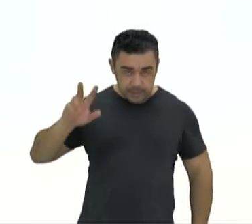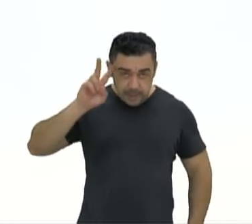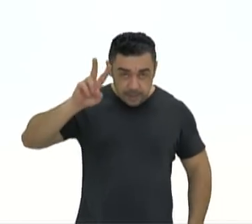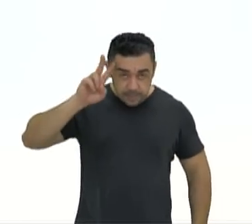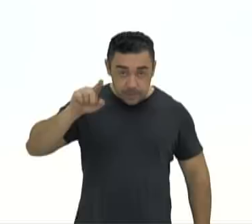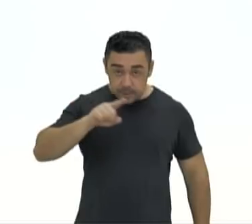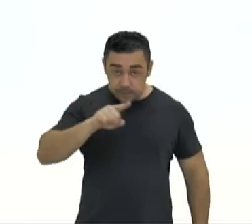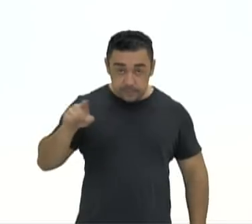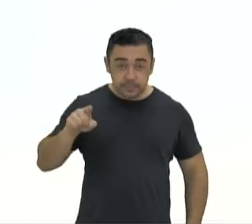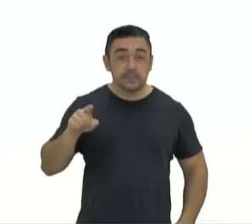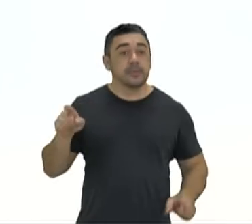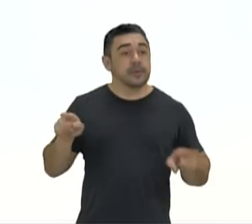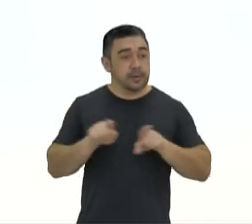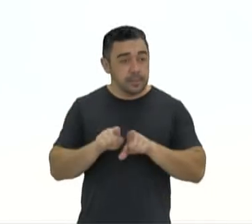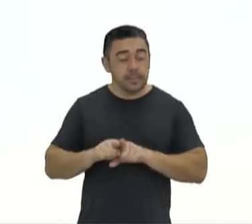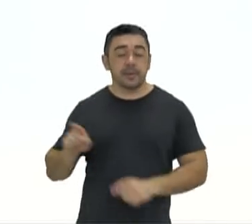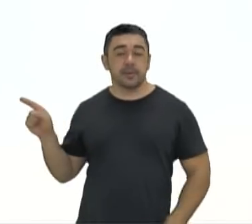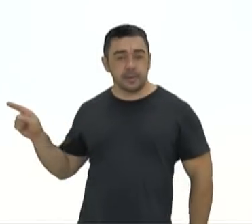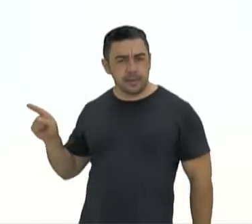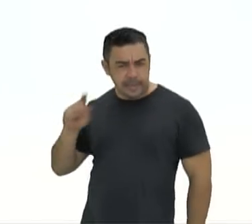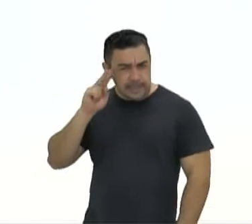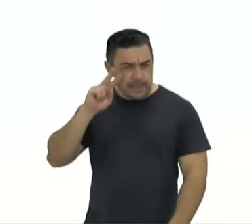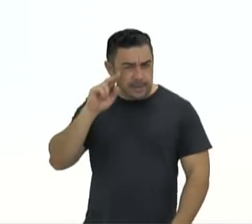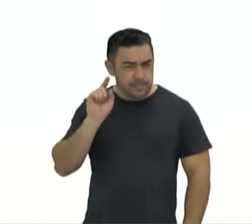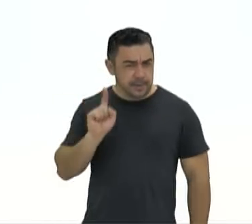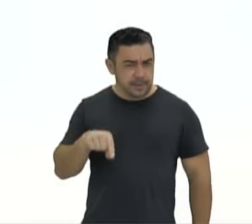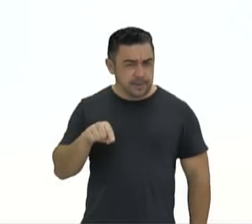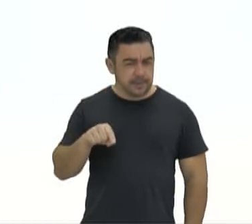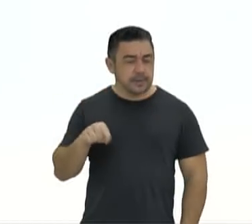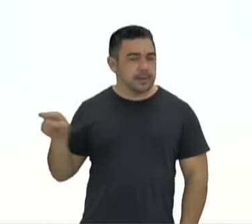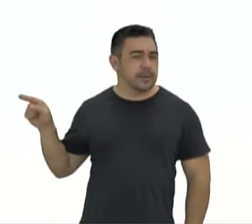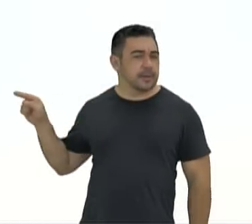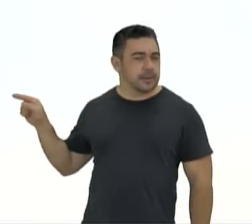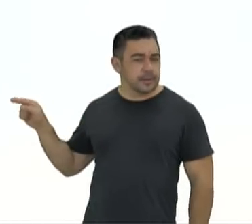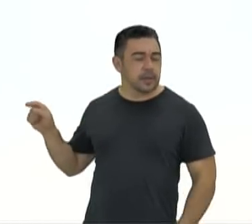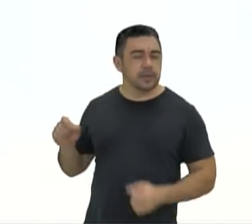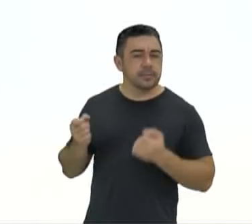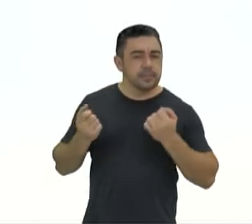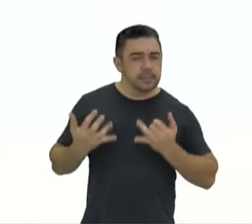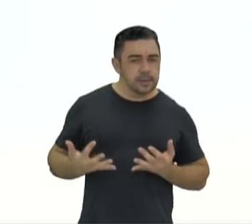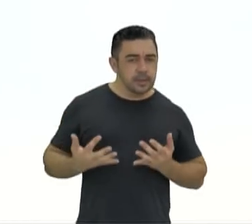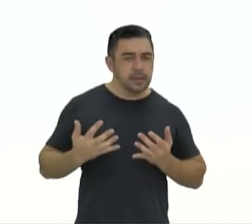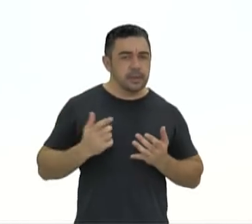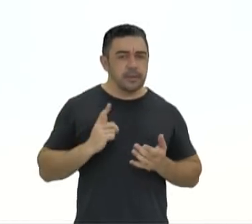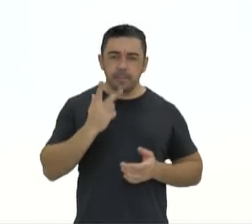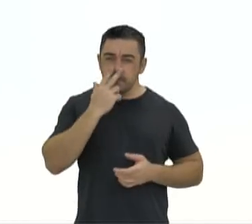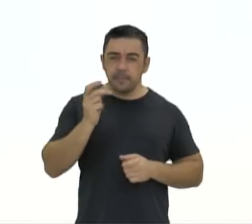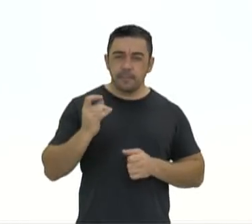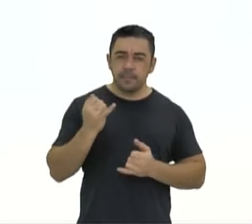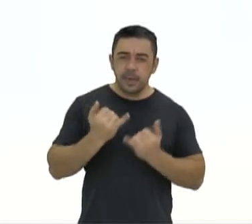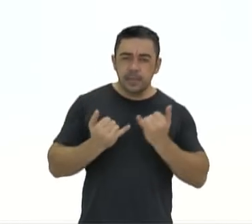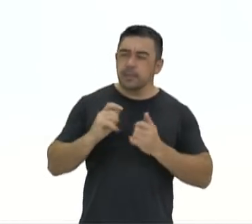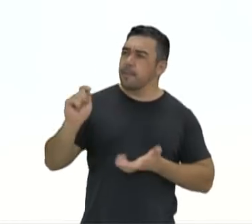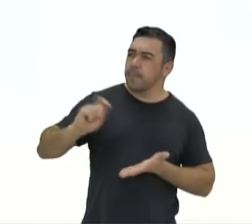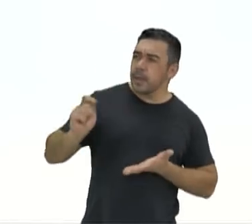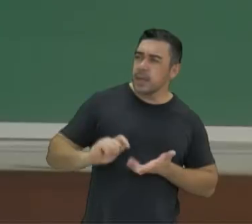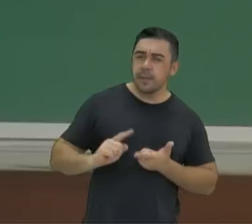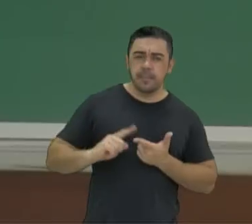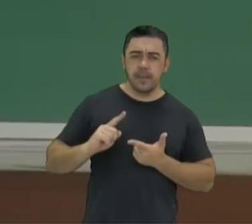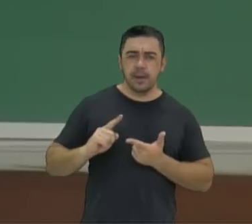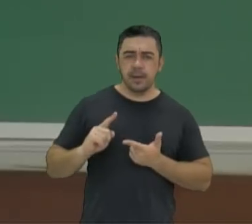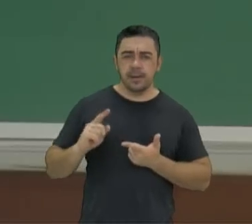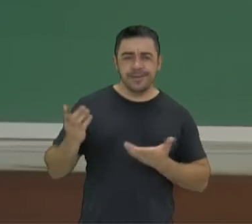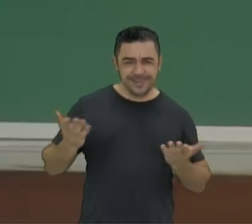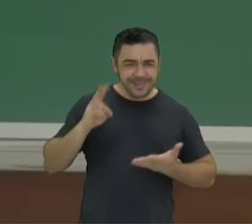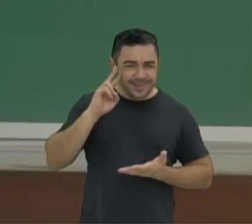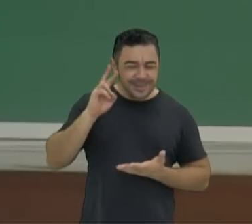Lembram disso? Aqui também, estão lembrada? Lembra que a gente até falou pipa, papagaio, né? Aí a professora